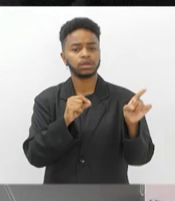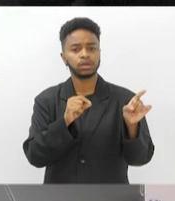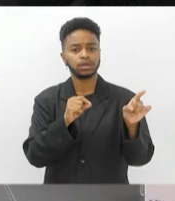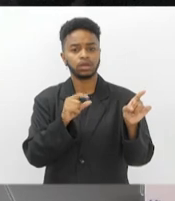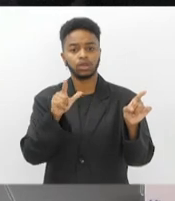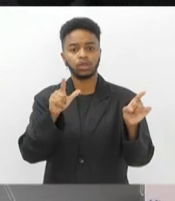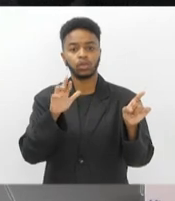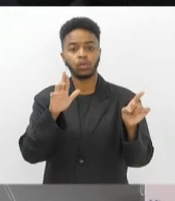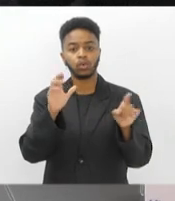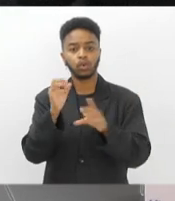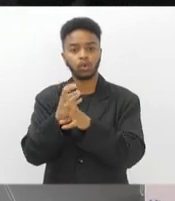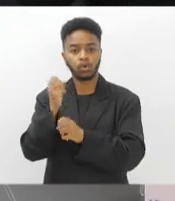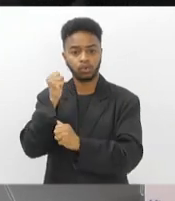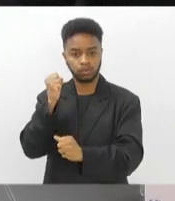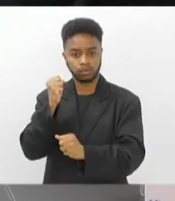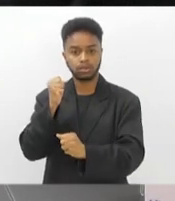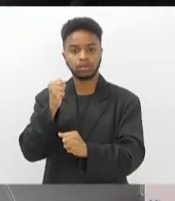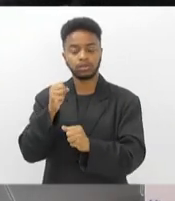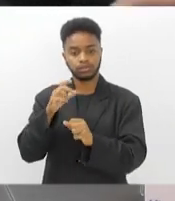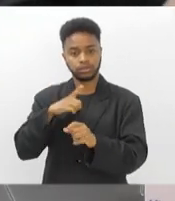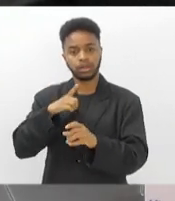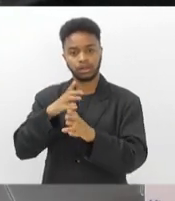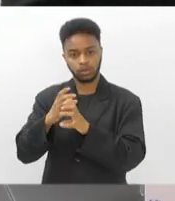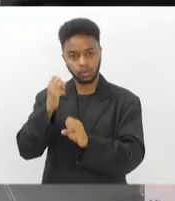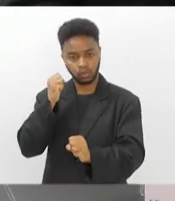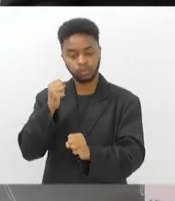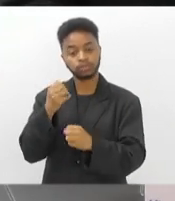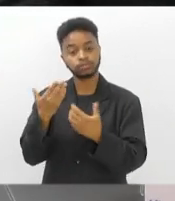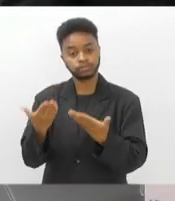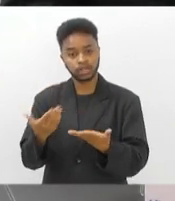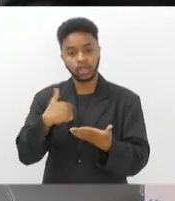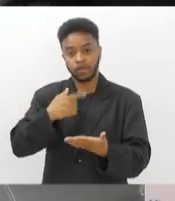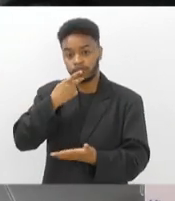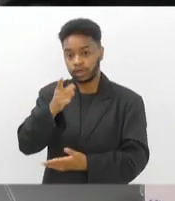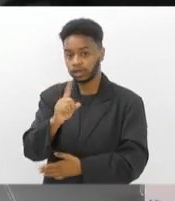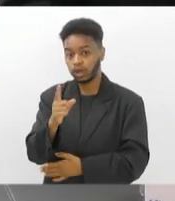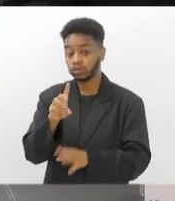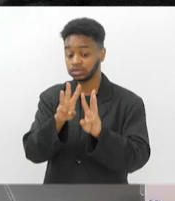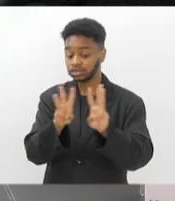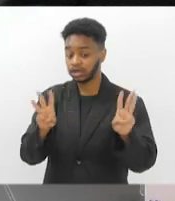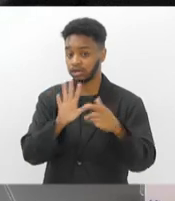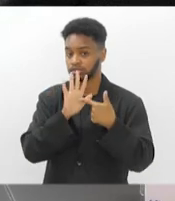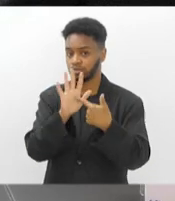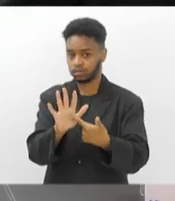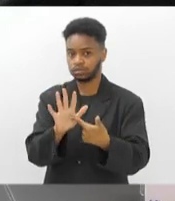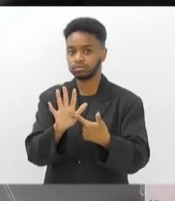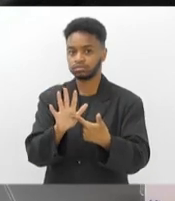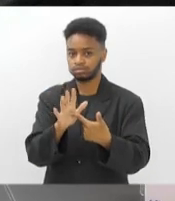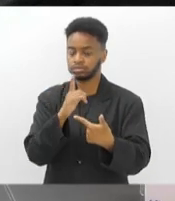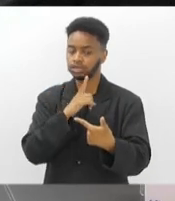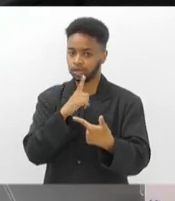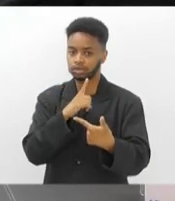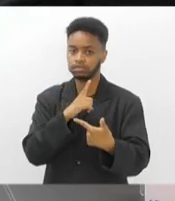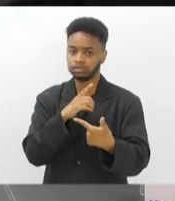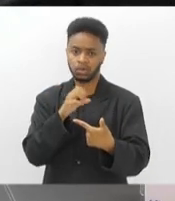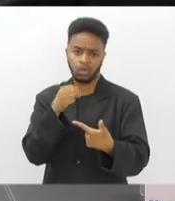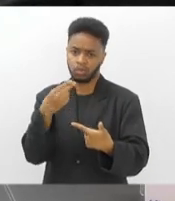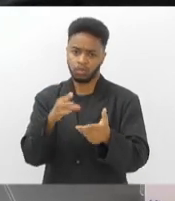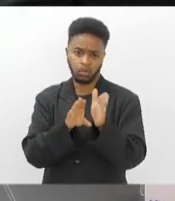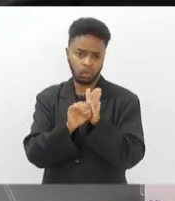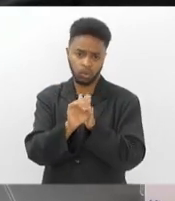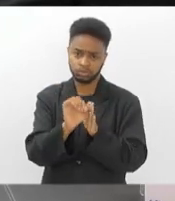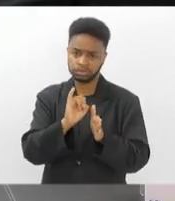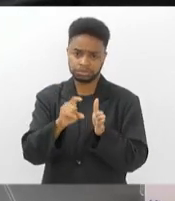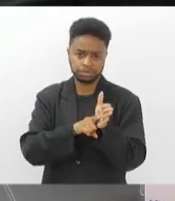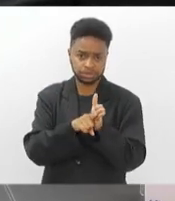lucro lucro ponto é isso não sou is estou dizendo qualquer site oficial vai dizer ou qualquer Google que você possa dar